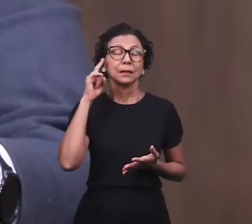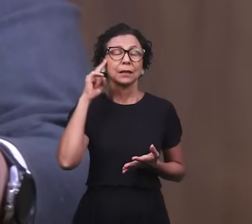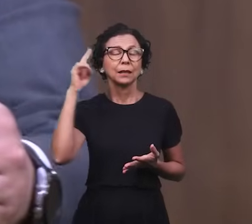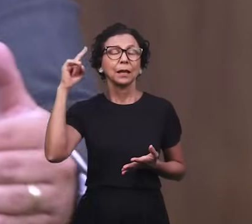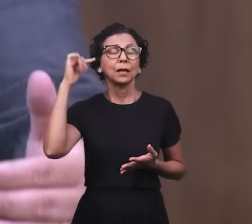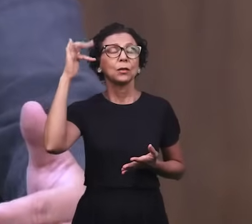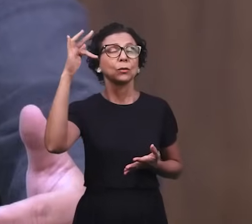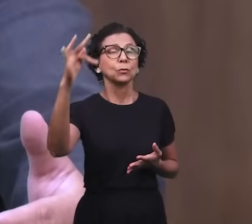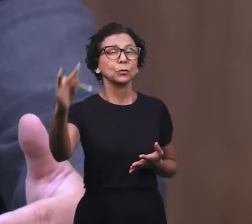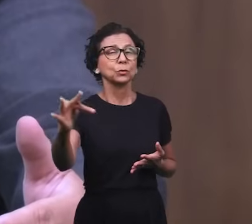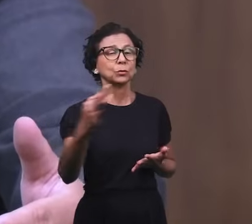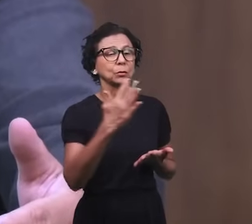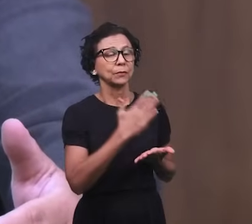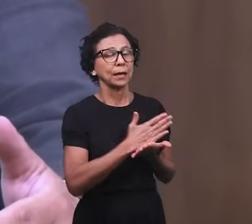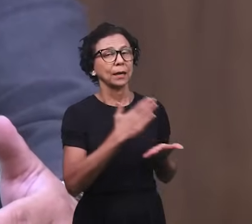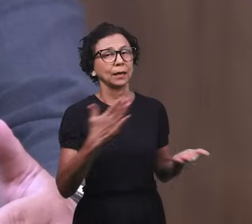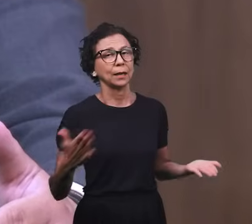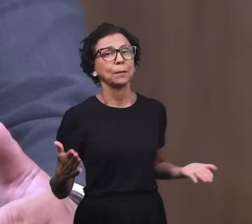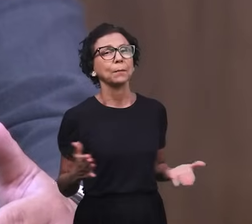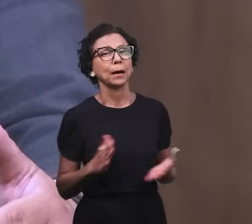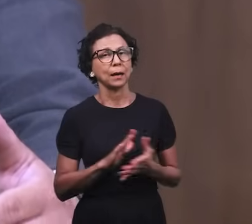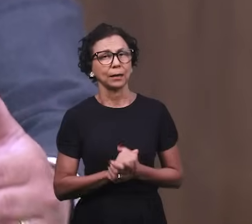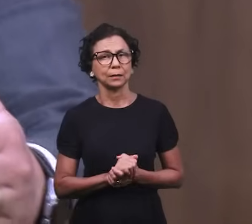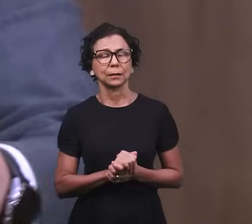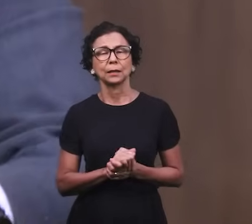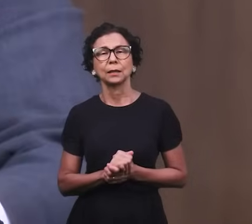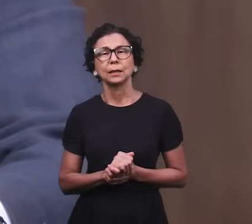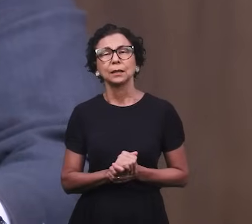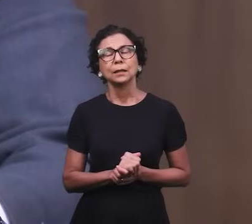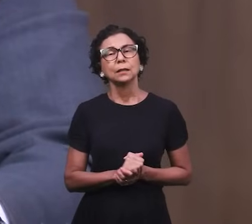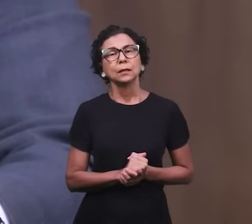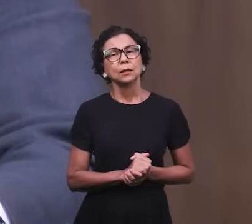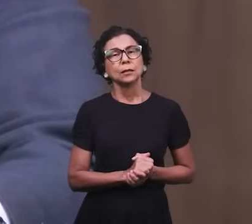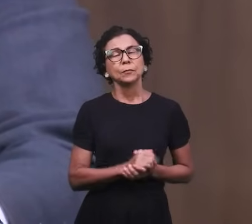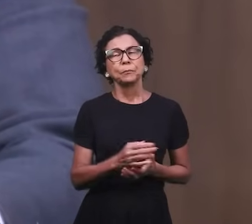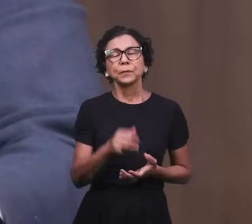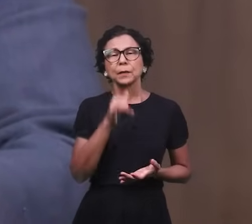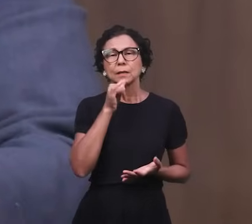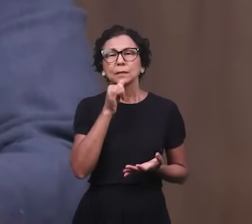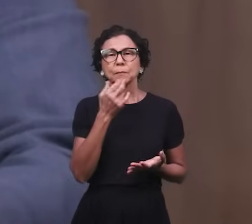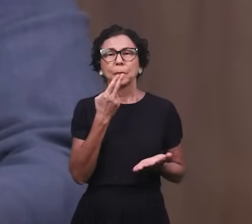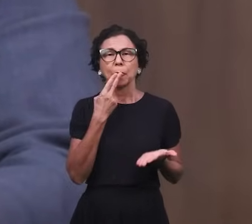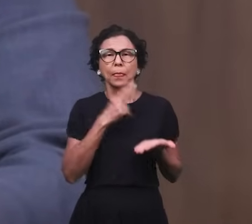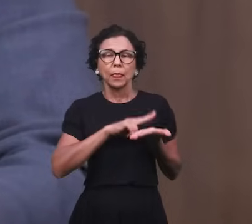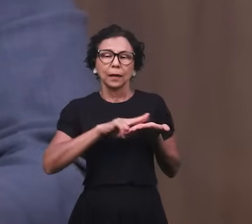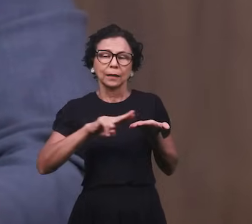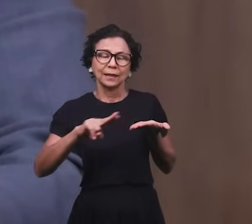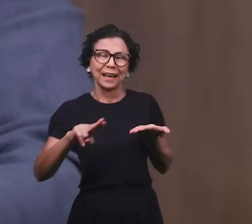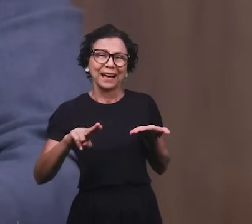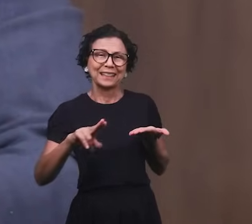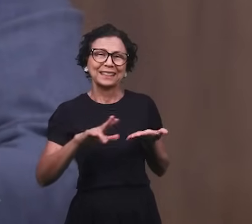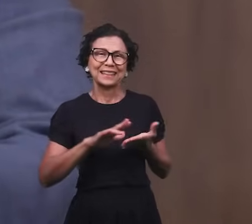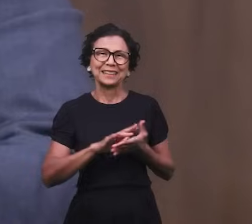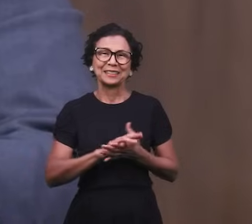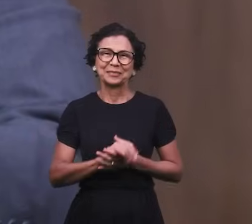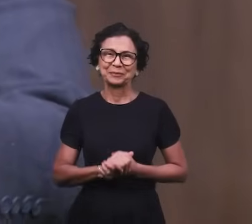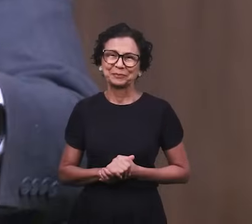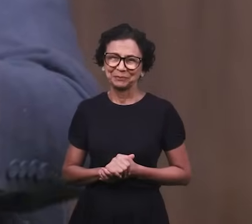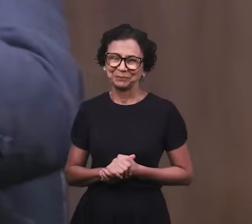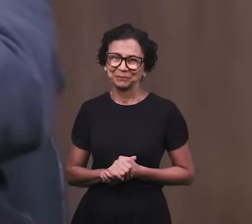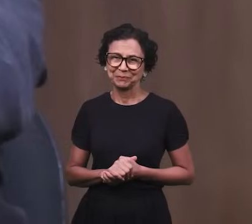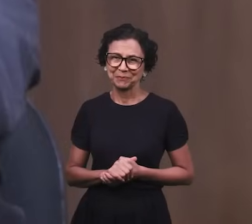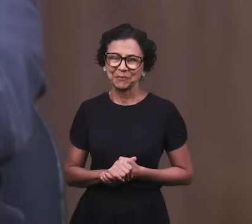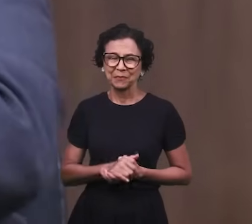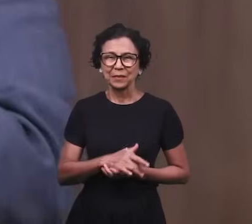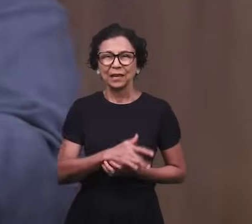irmãos como o telégrafo, aí depois veio a carta, né? Quando chegou a carta, esse serviço